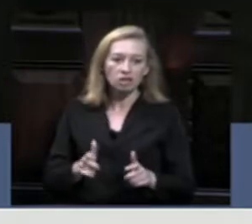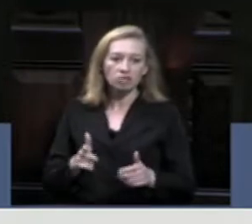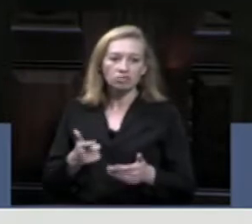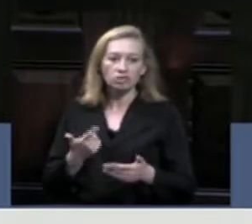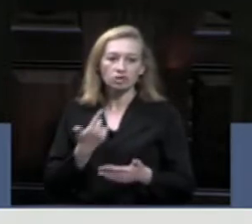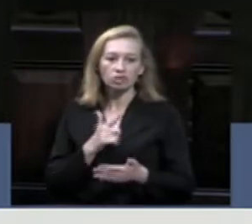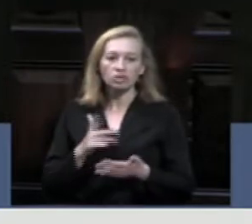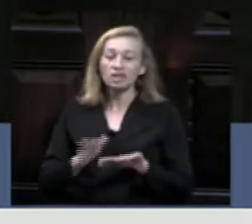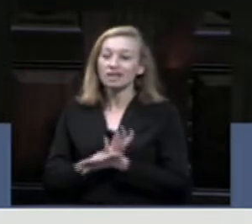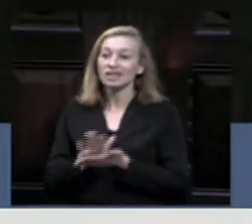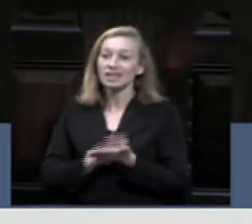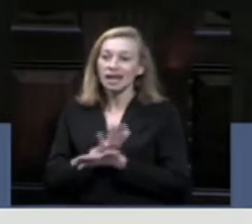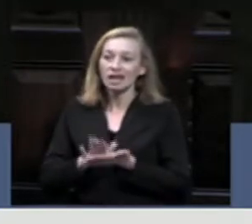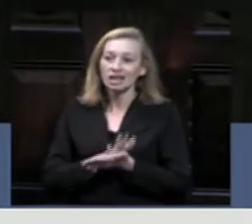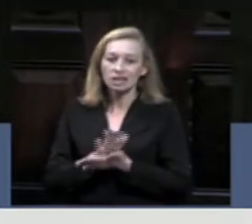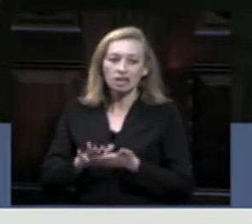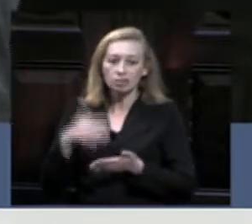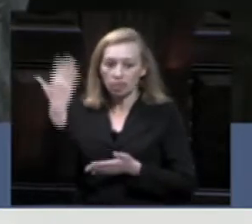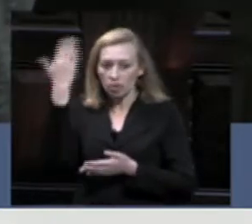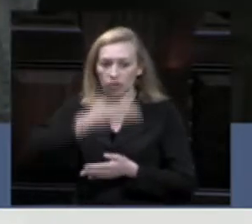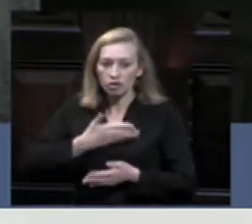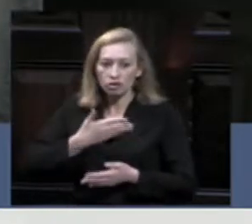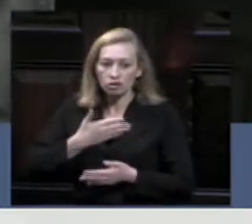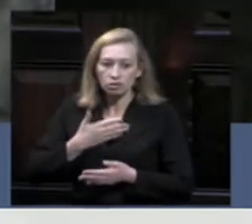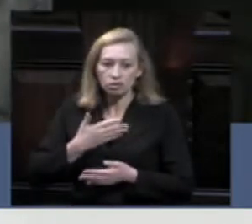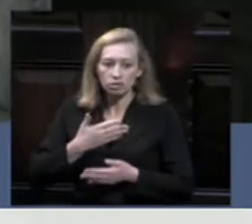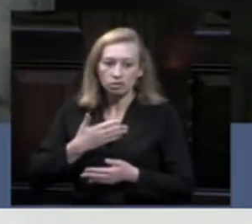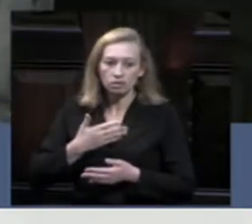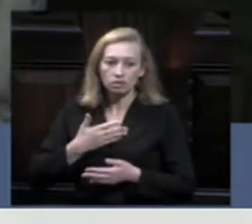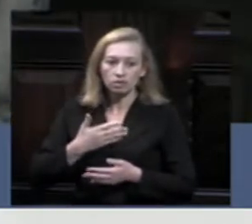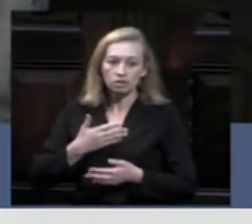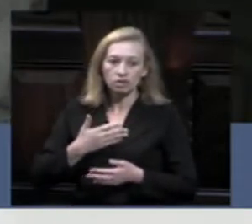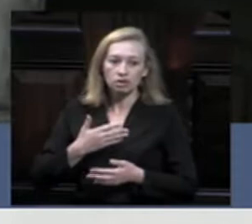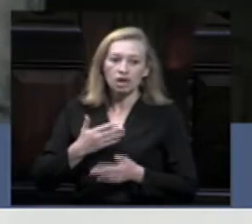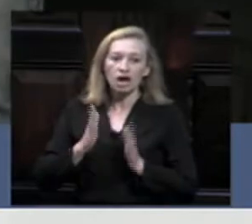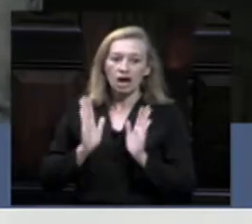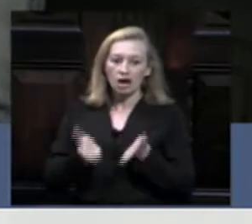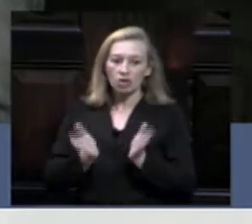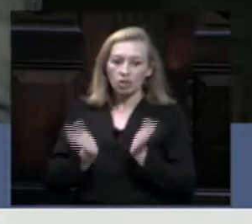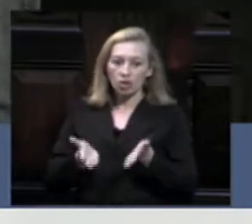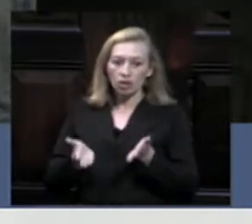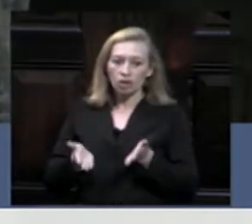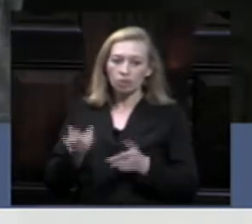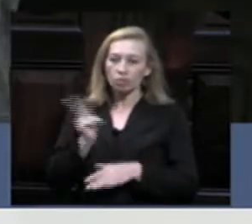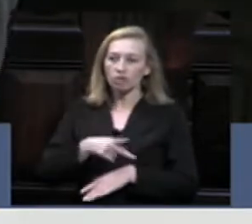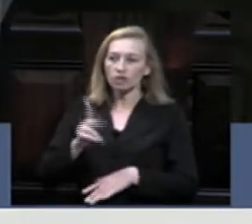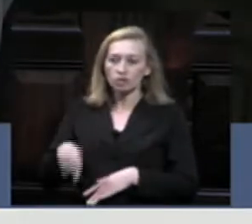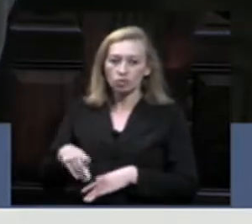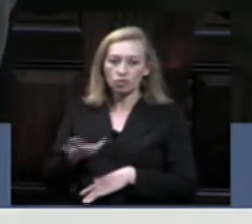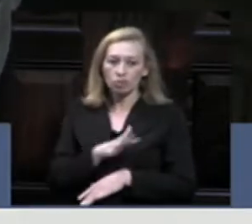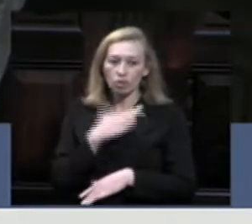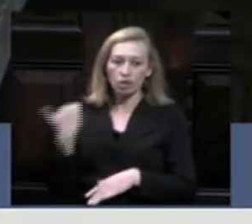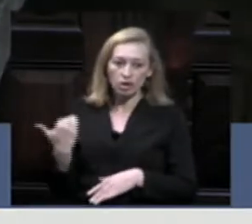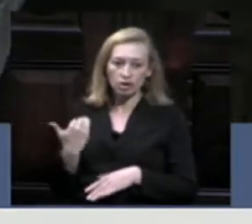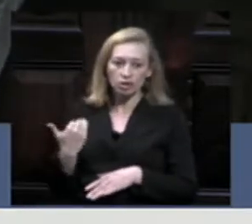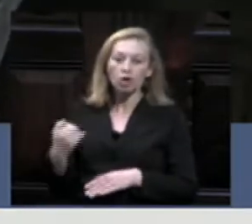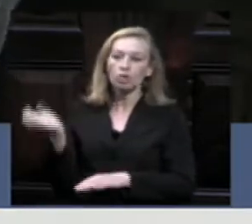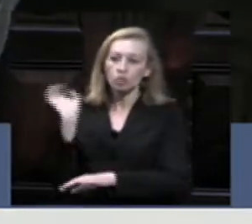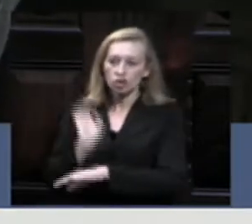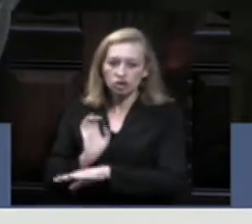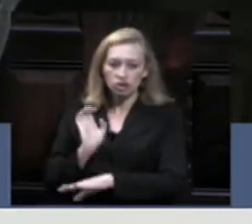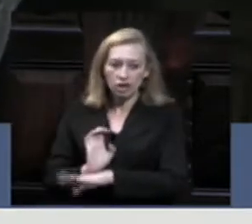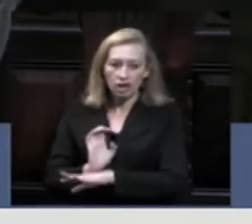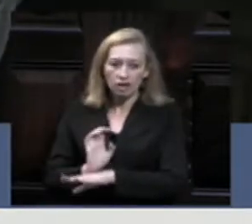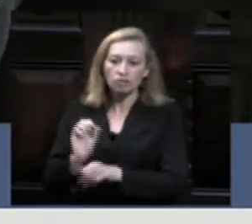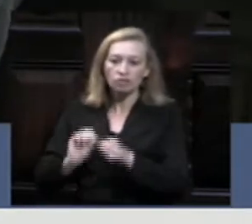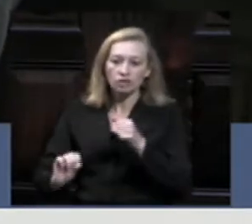e esse professor se suicidou. Então, esse estado penal de exceção assassinou o reitor Luiz